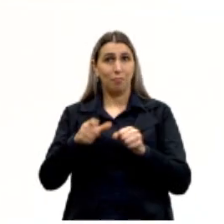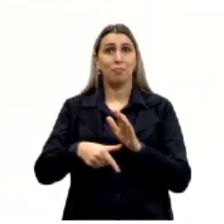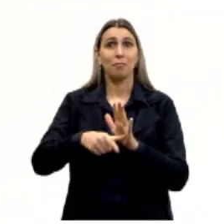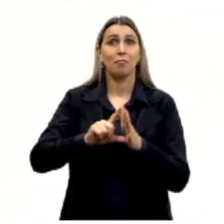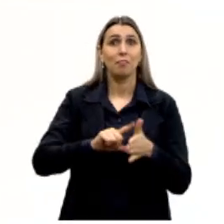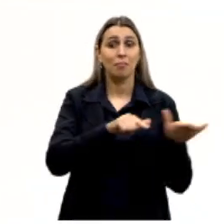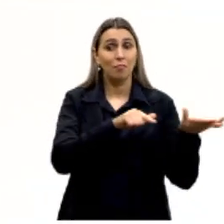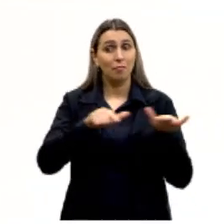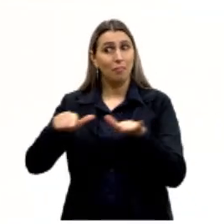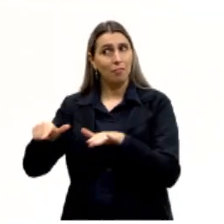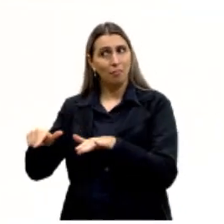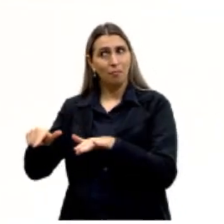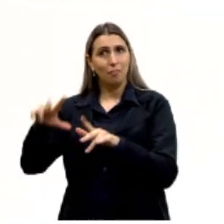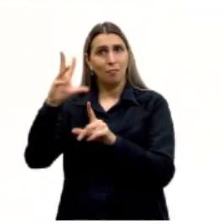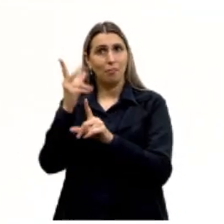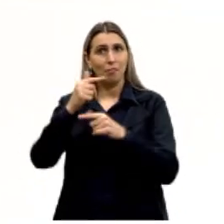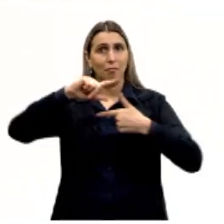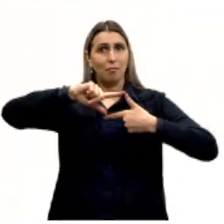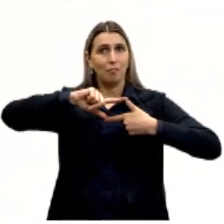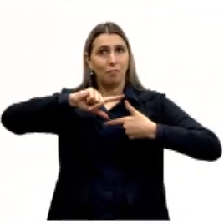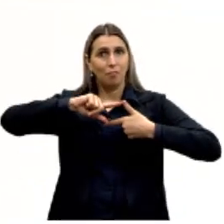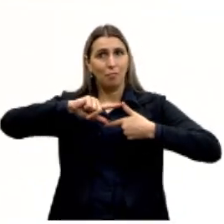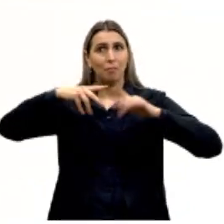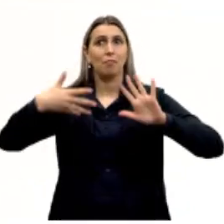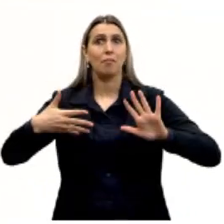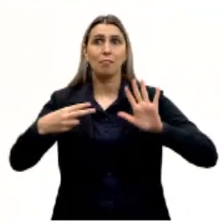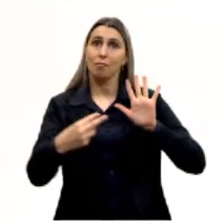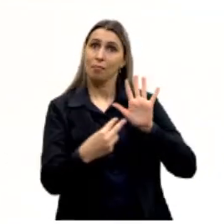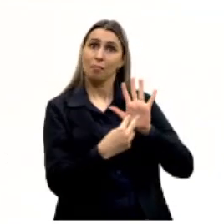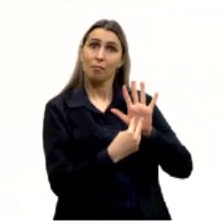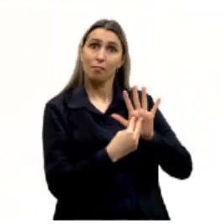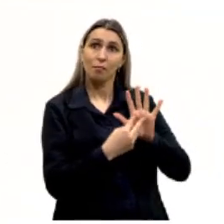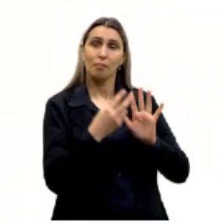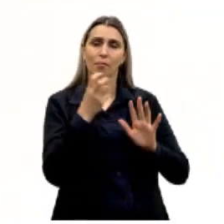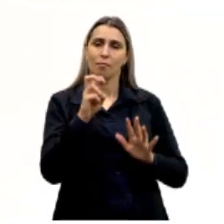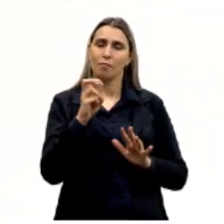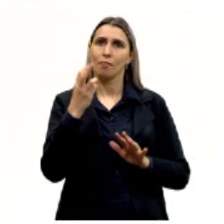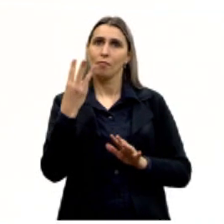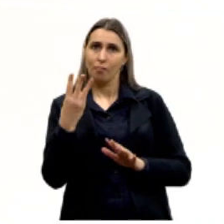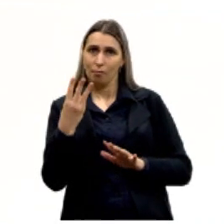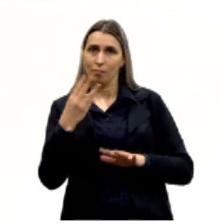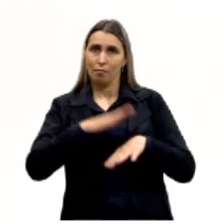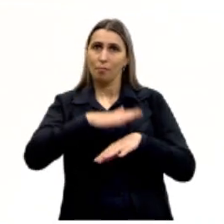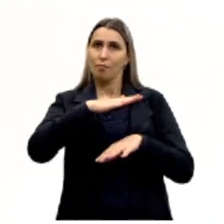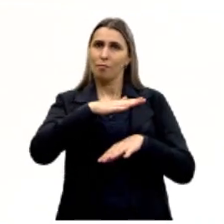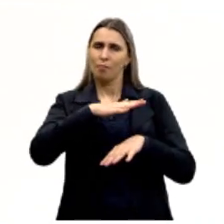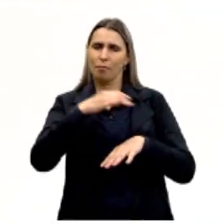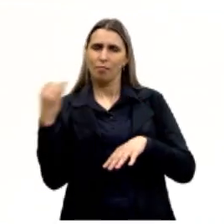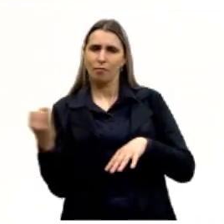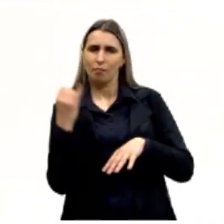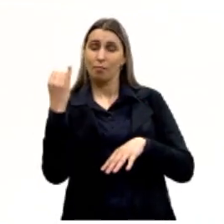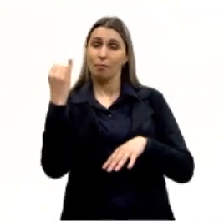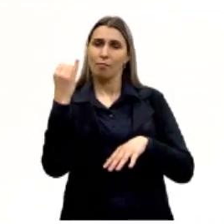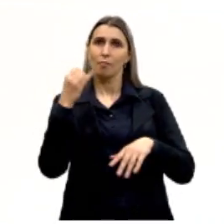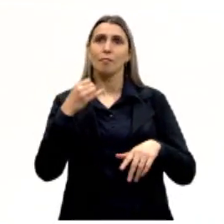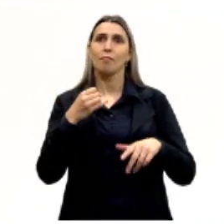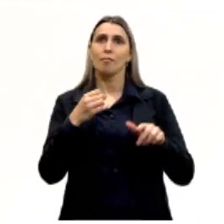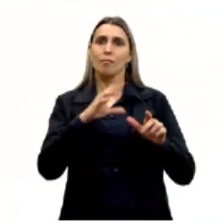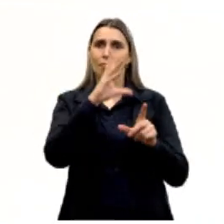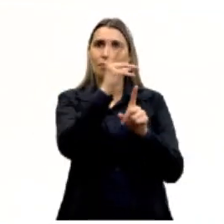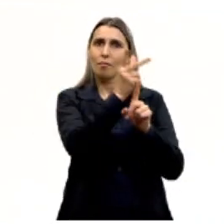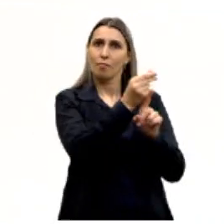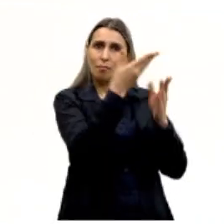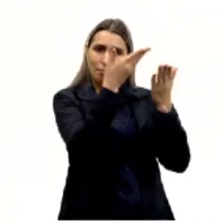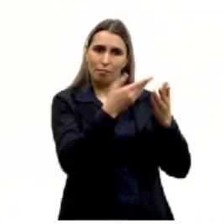da arte moderna uma mostra com 53 de seus mais arrojados trabalhos